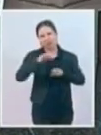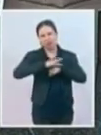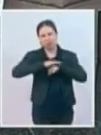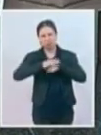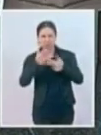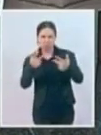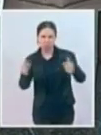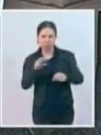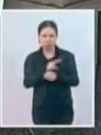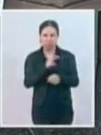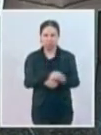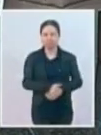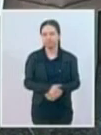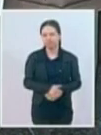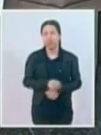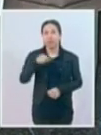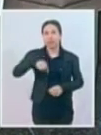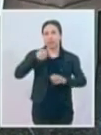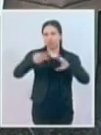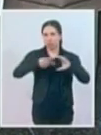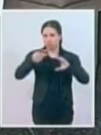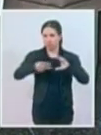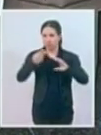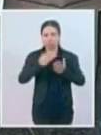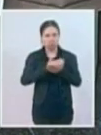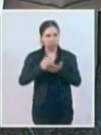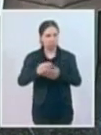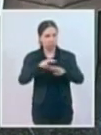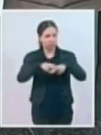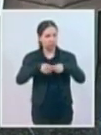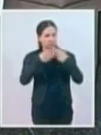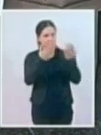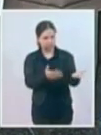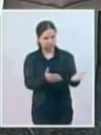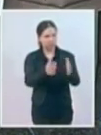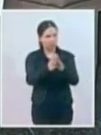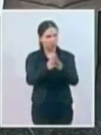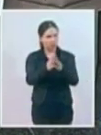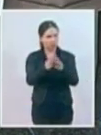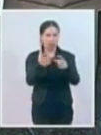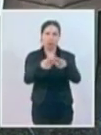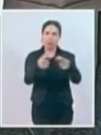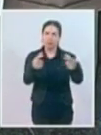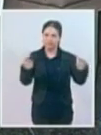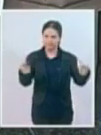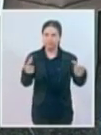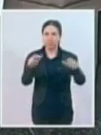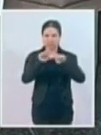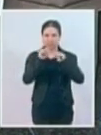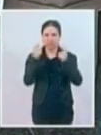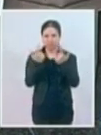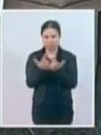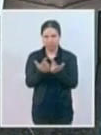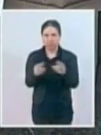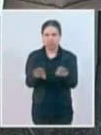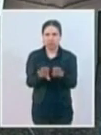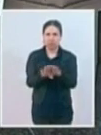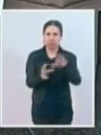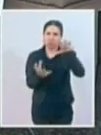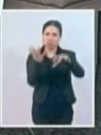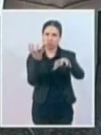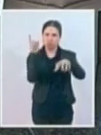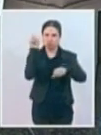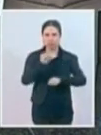de Uberlândia veio de uma iniciativa mais ampla para a Assembleia de Minas e também o Congresso Nacional,